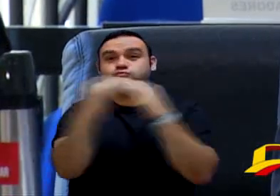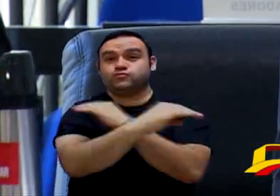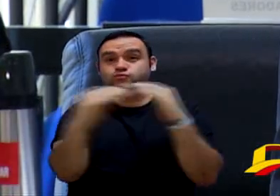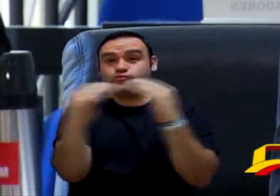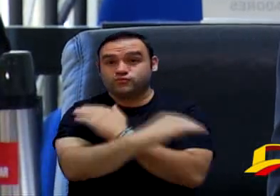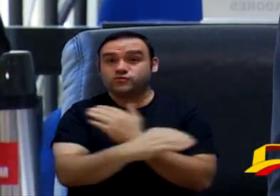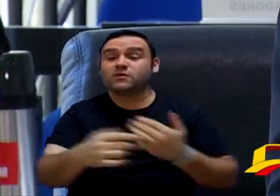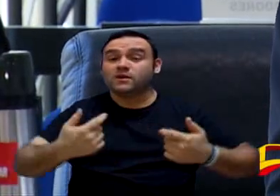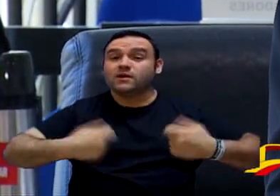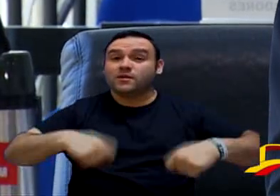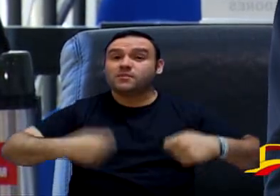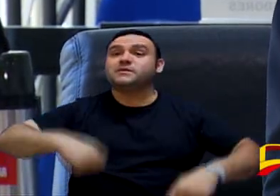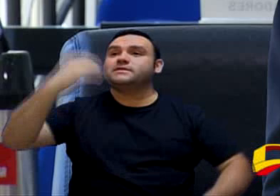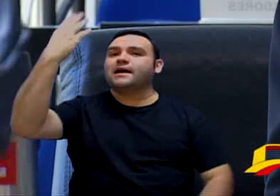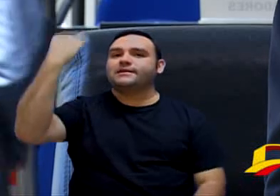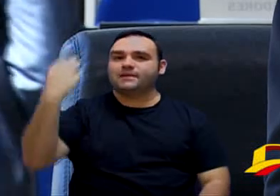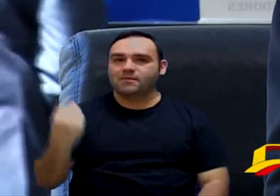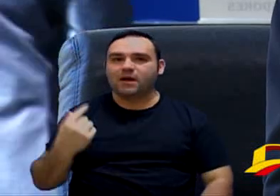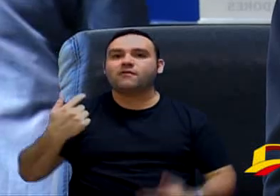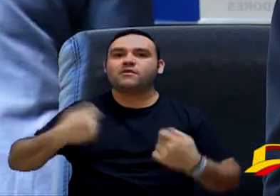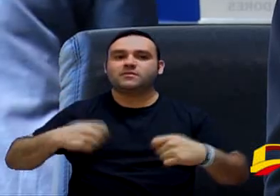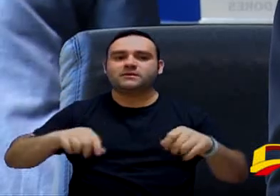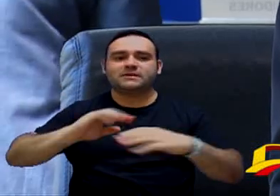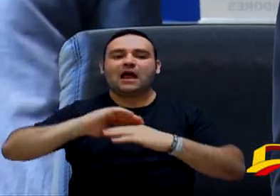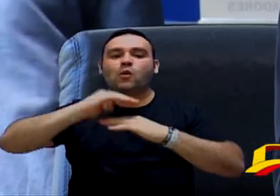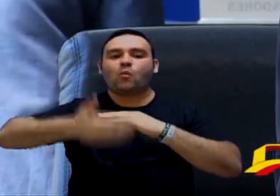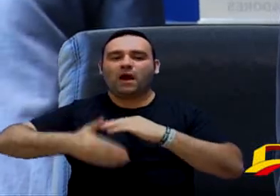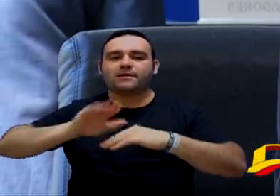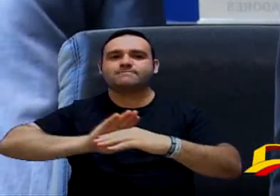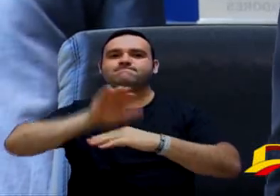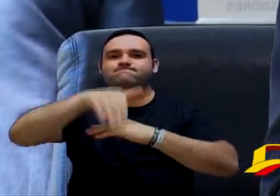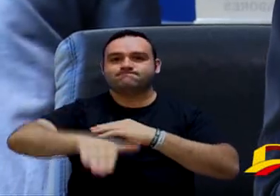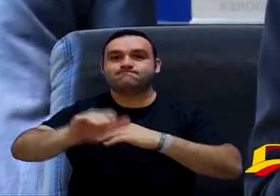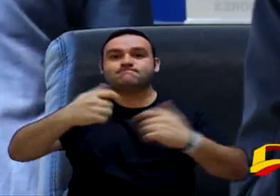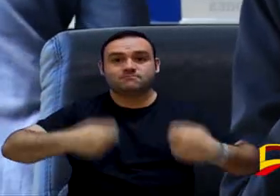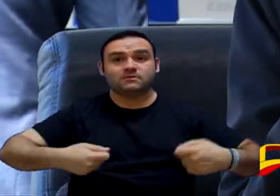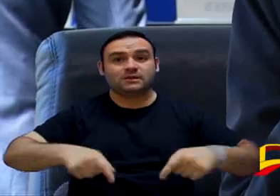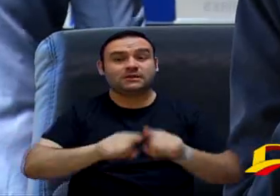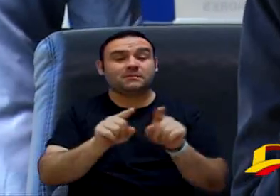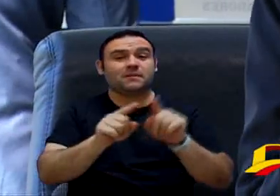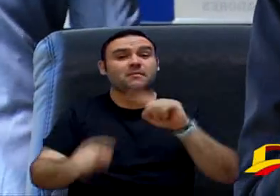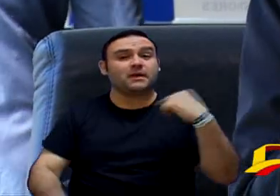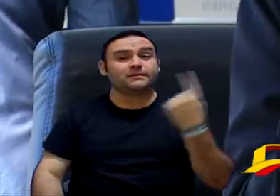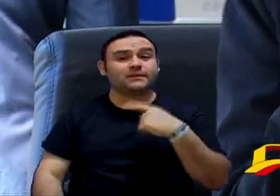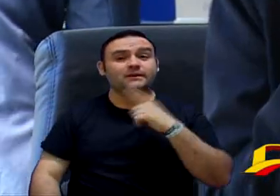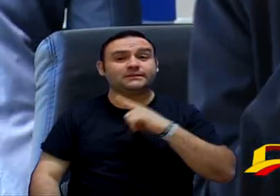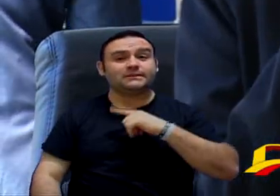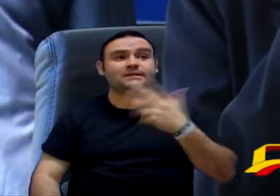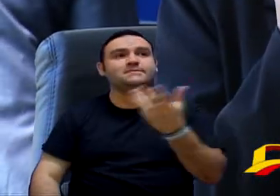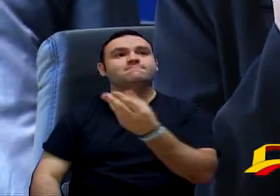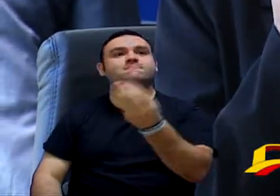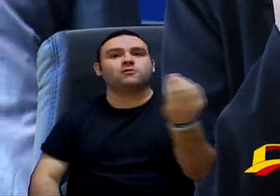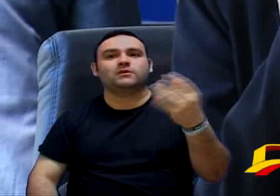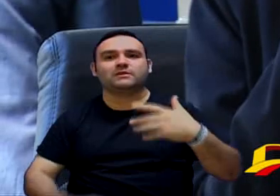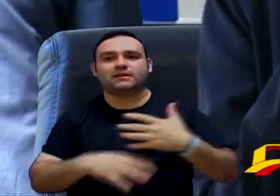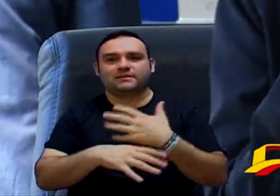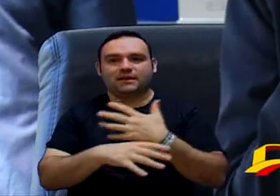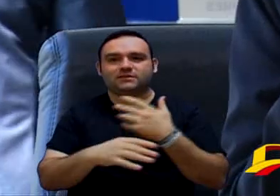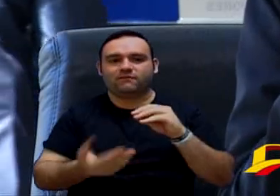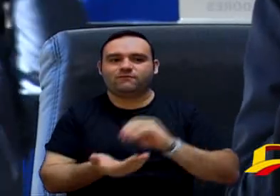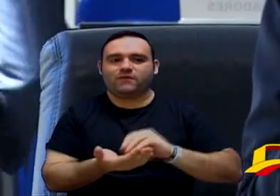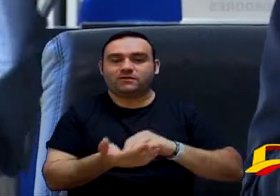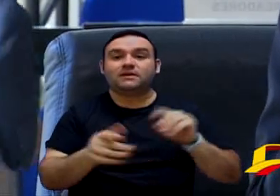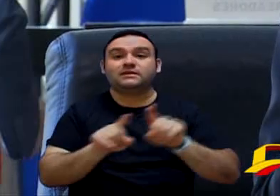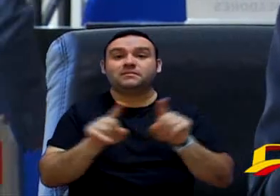precisa que haja um semáforo um redutor de velocidade mas como a gente tem essa demanda grande né E aí